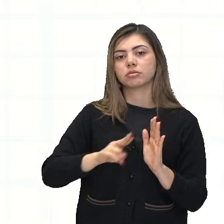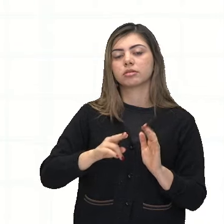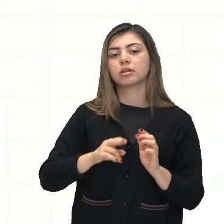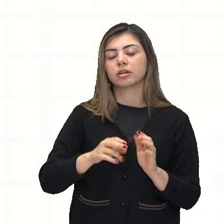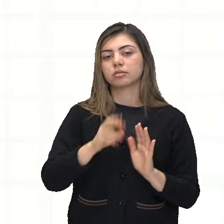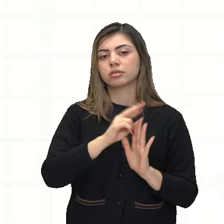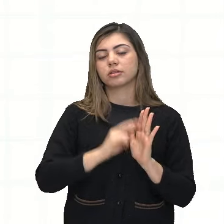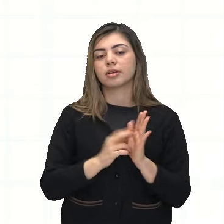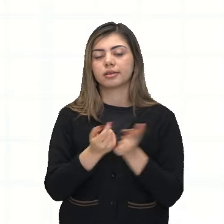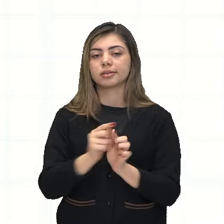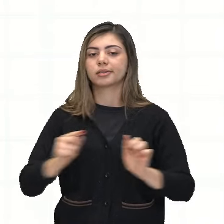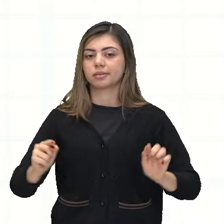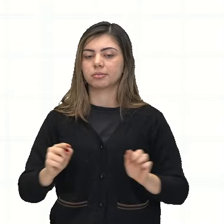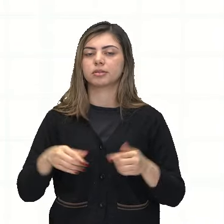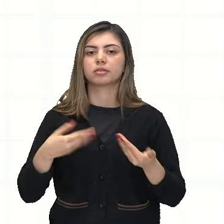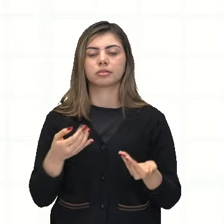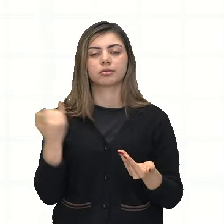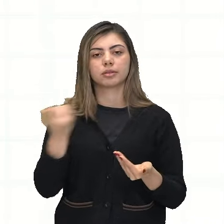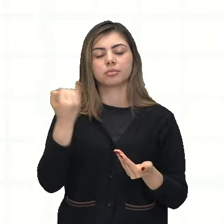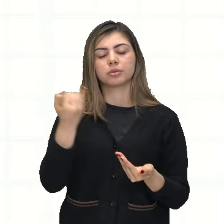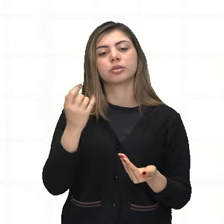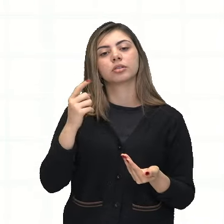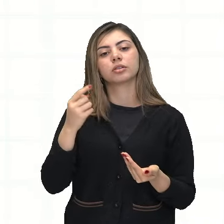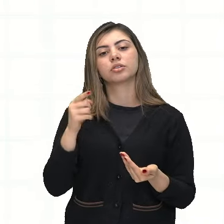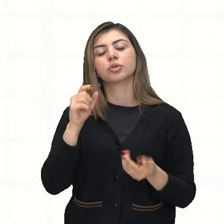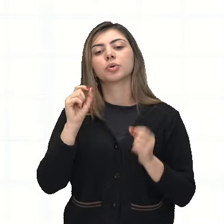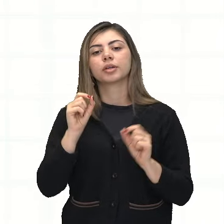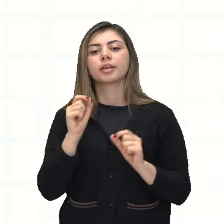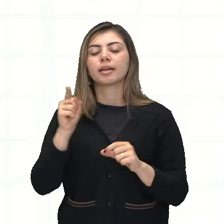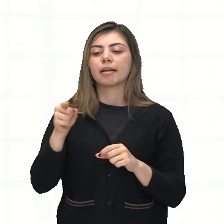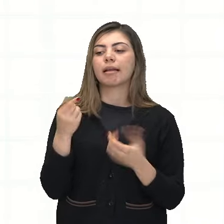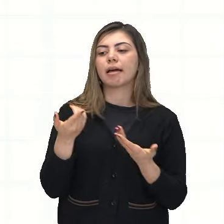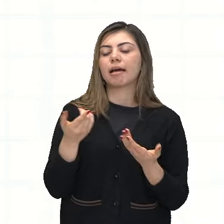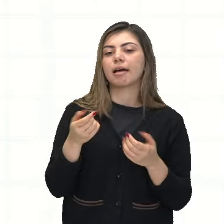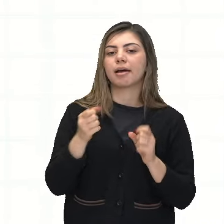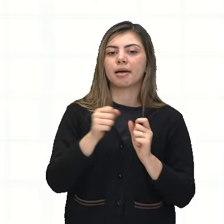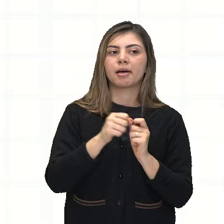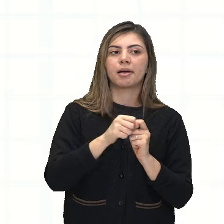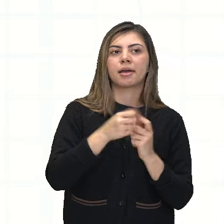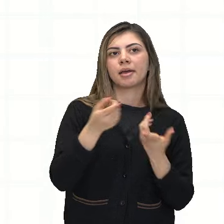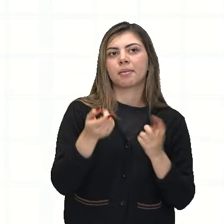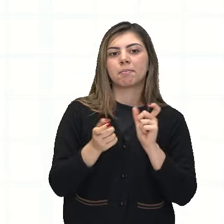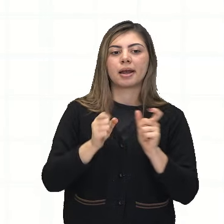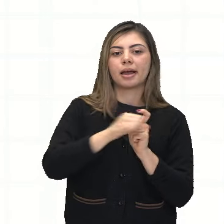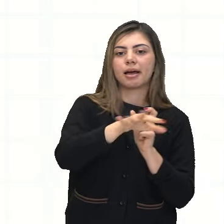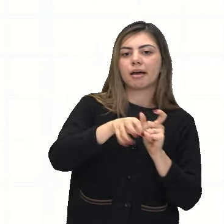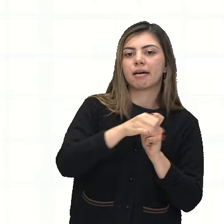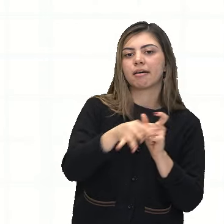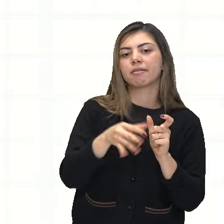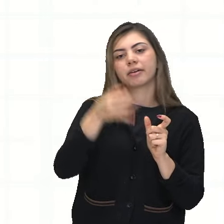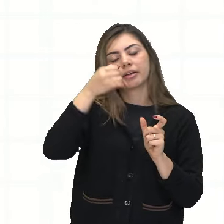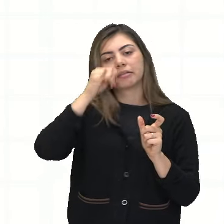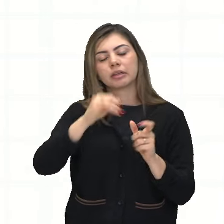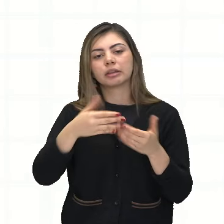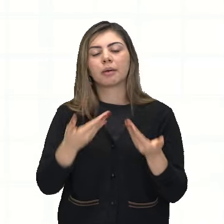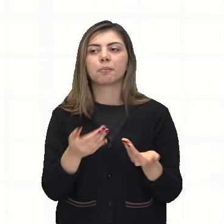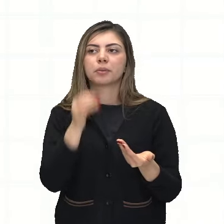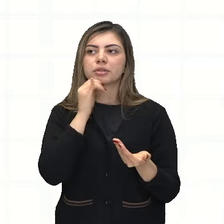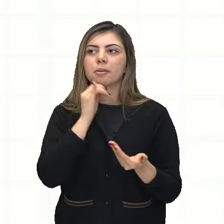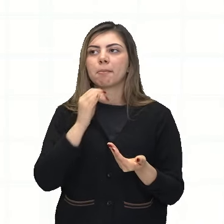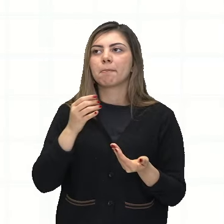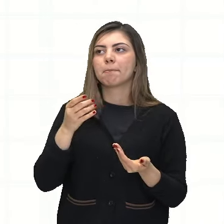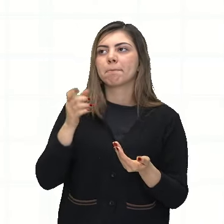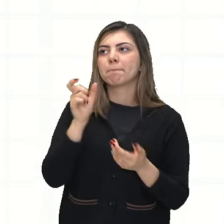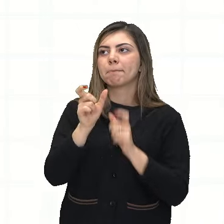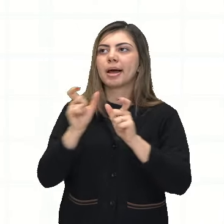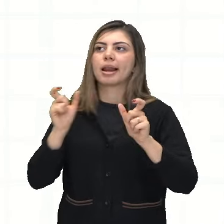importante porque a gente precisa evitar essas gírias esse coloquialismo Como se você tivesse usando a sua linguagem do dia a dia não cabe aqui a